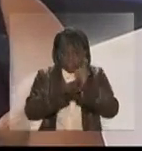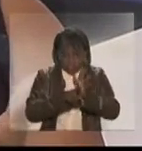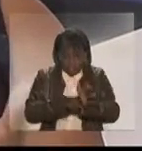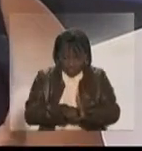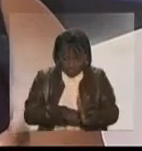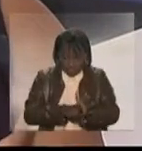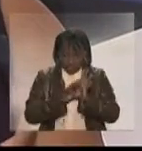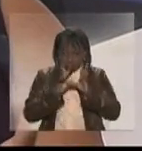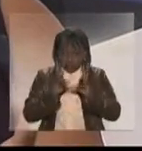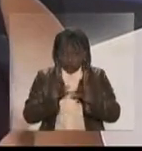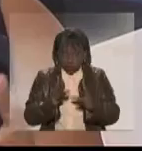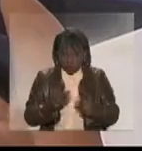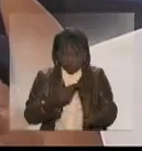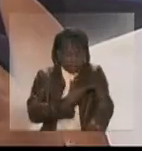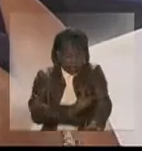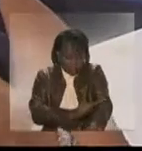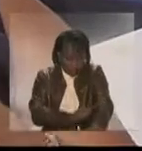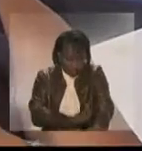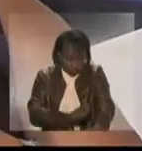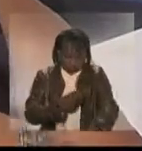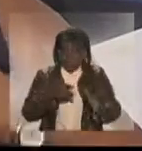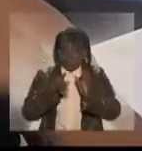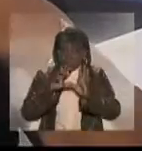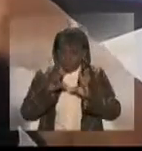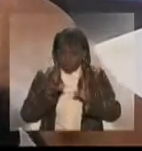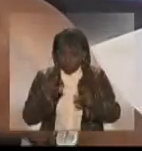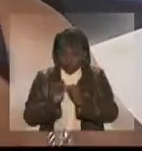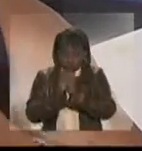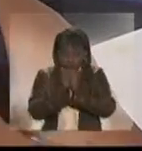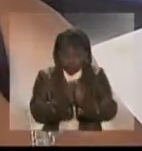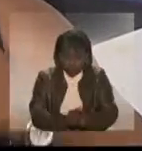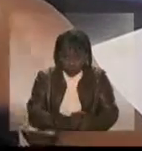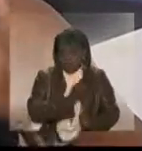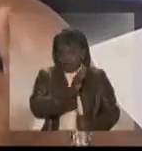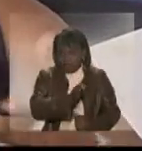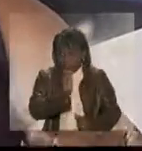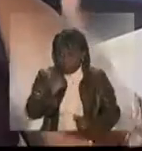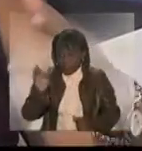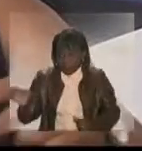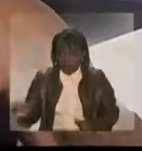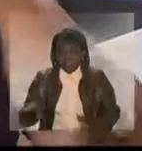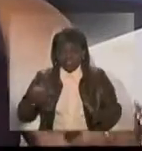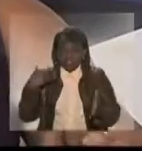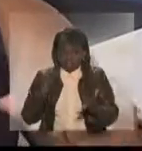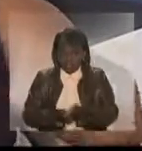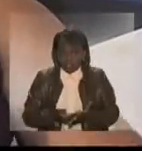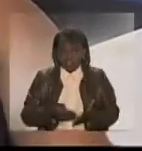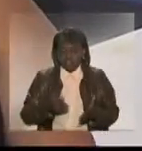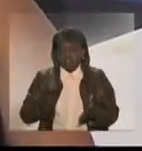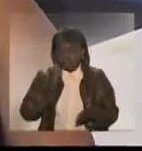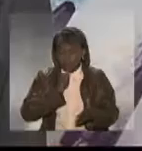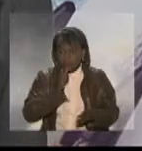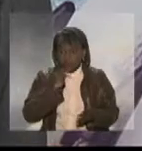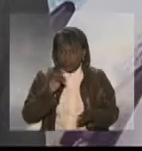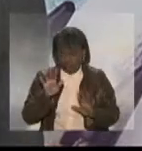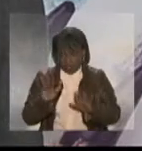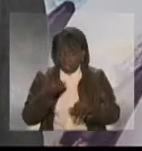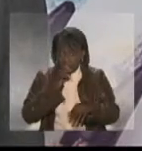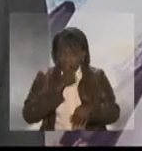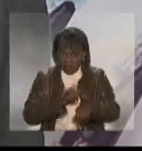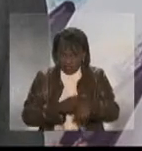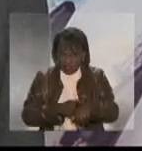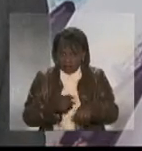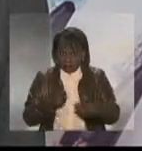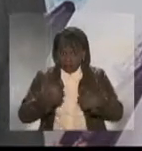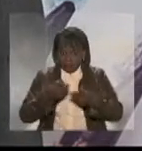os exames laboratoriais, Aí que entra a Doris. faça toda uma caminhada Doris, até eu chegar aos eu pais. quero, tem que correr um